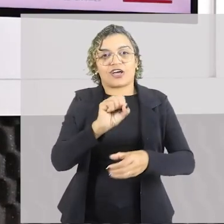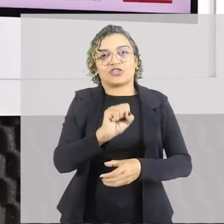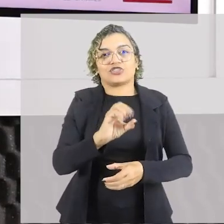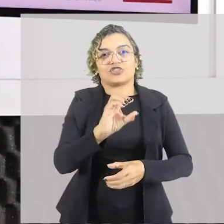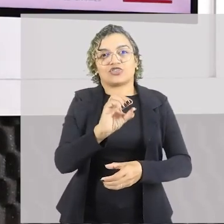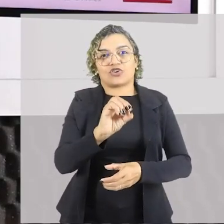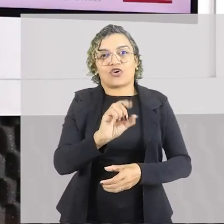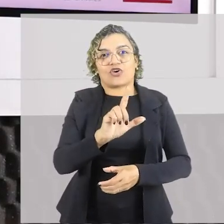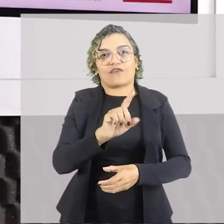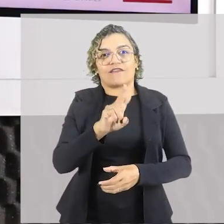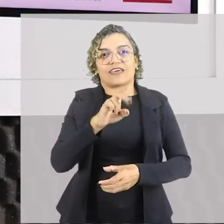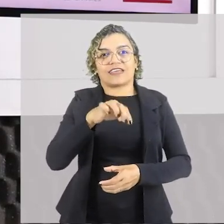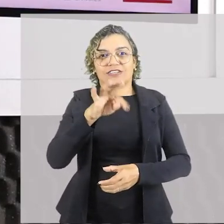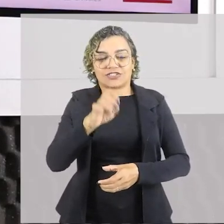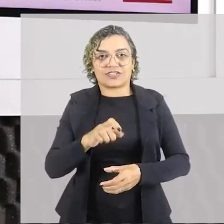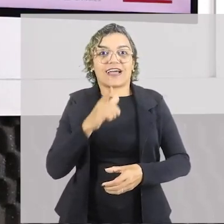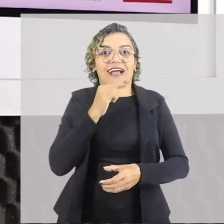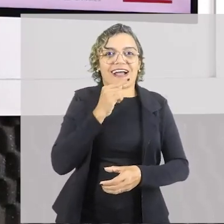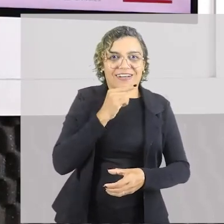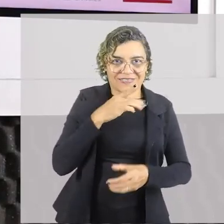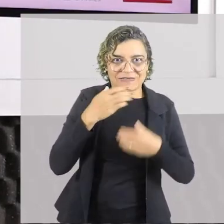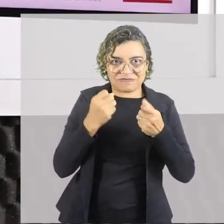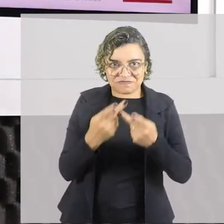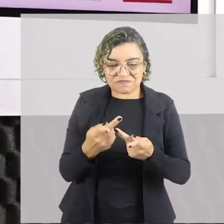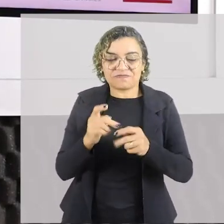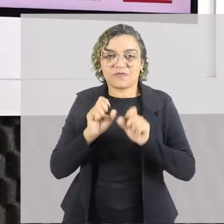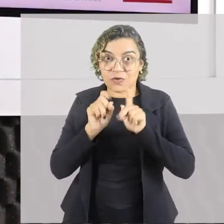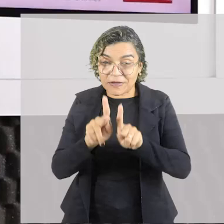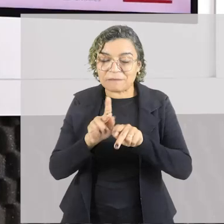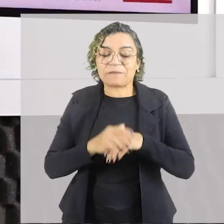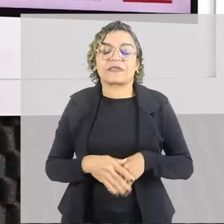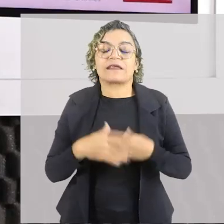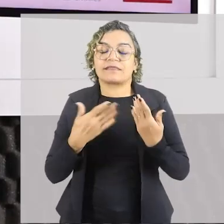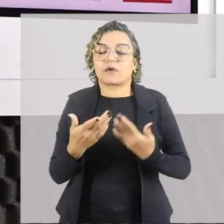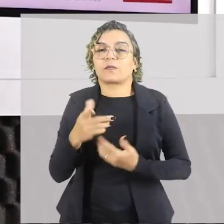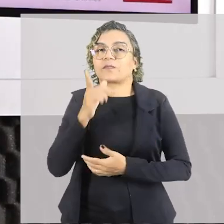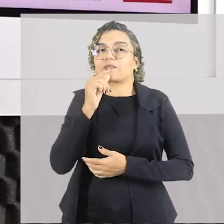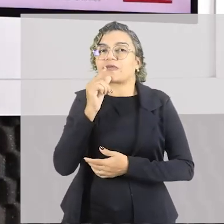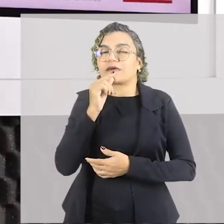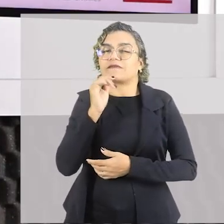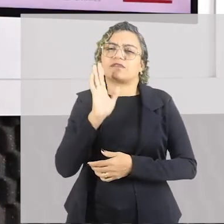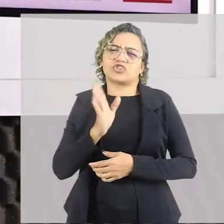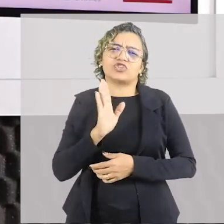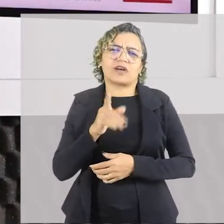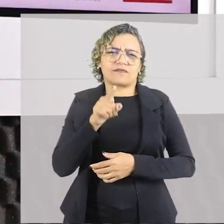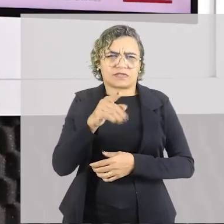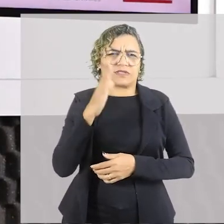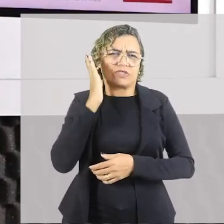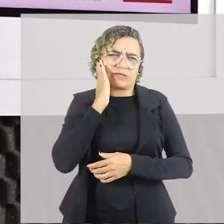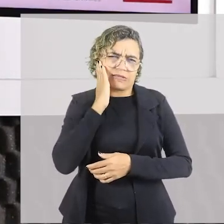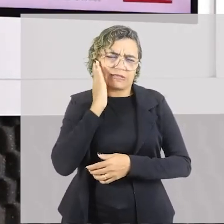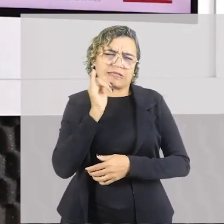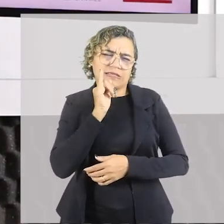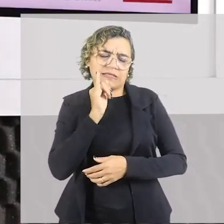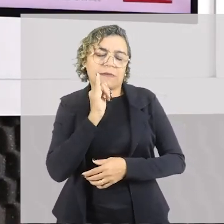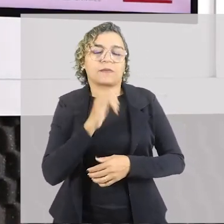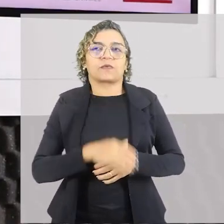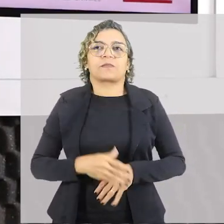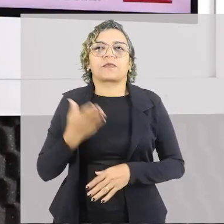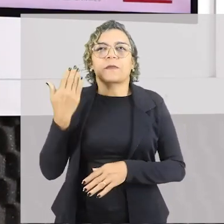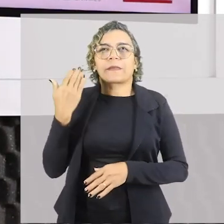né? Bom, a água, já deve ter acontecido com você, ó. Você está,